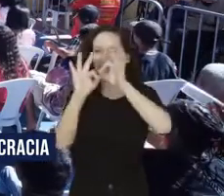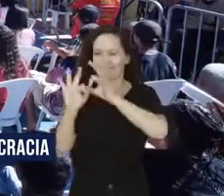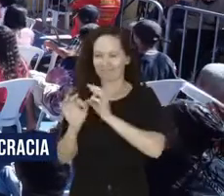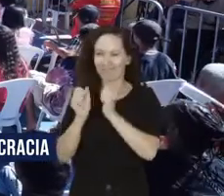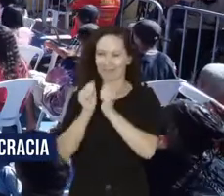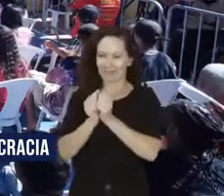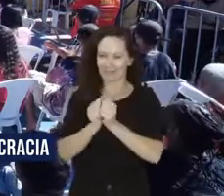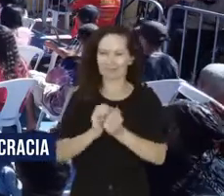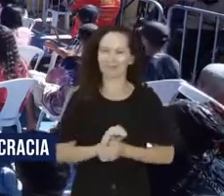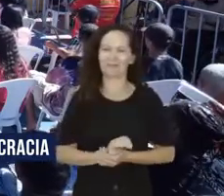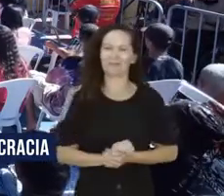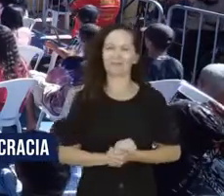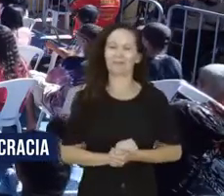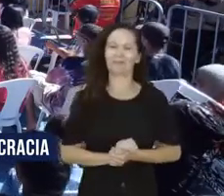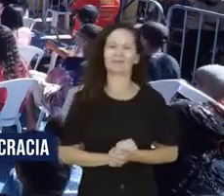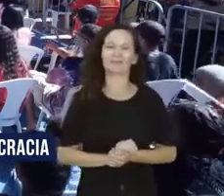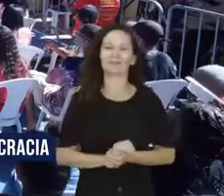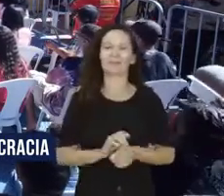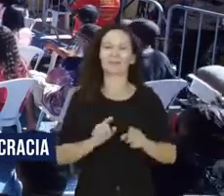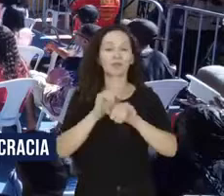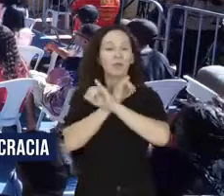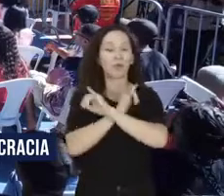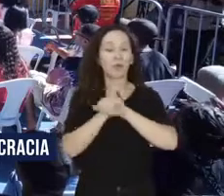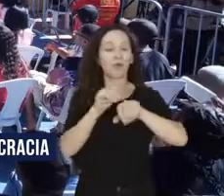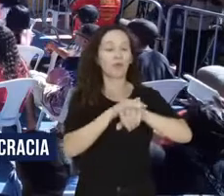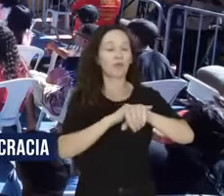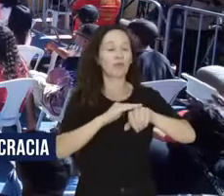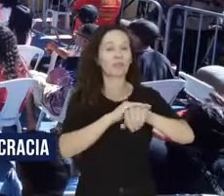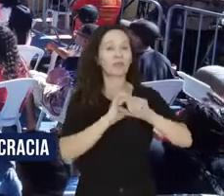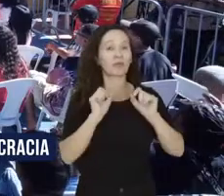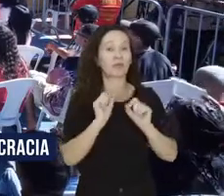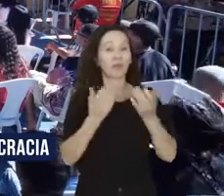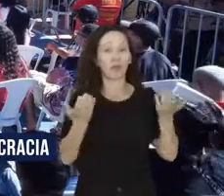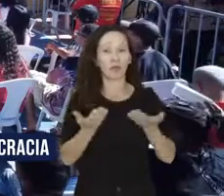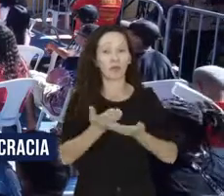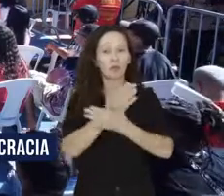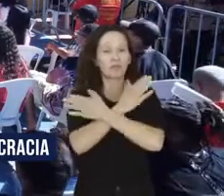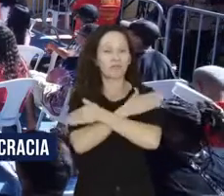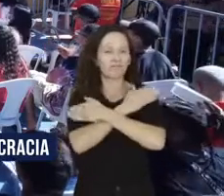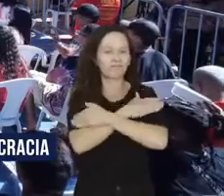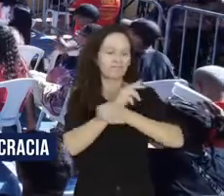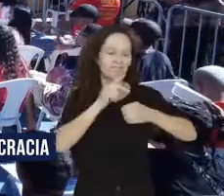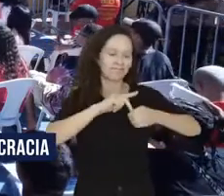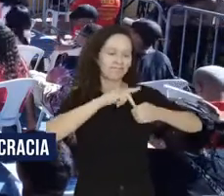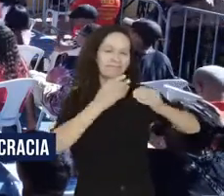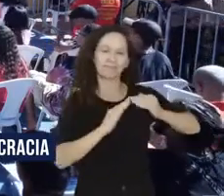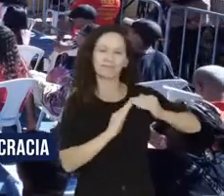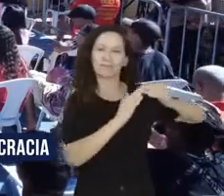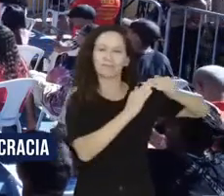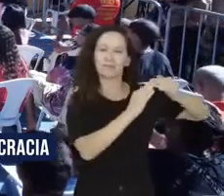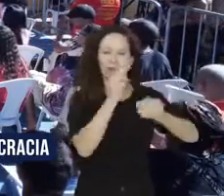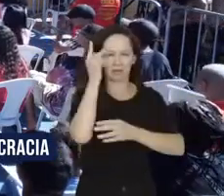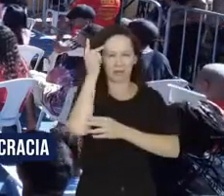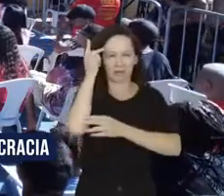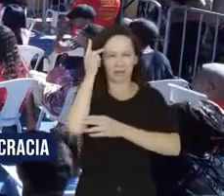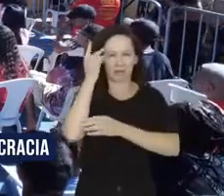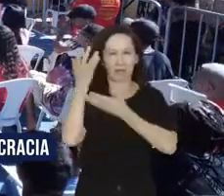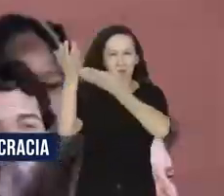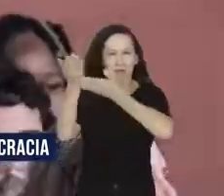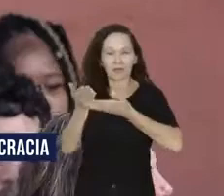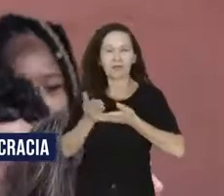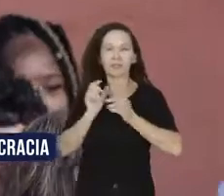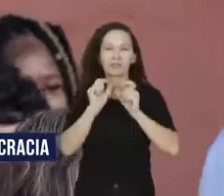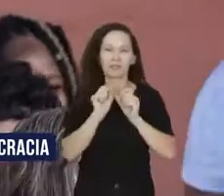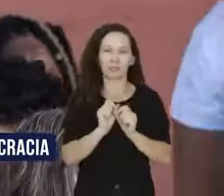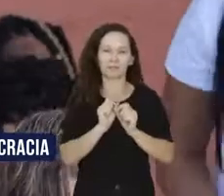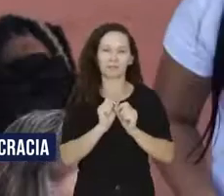E para falar sobre a situação do desemprego na quebrada aqui, eu gostaria de convidar Fernanda Macedo, que é educadora